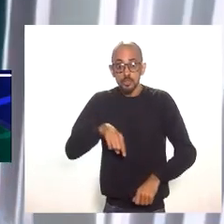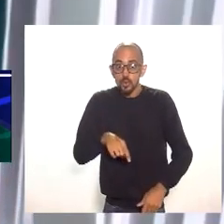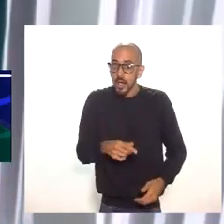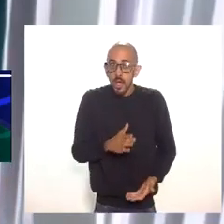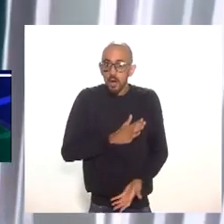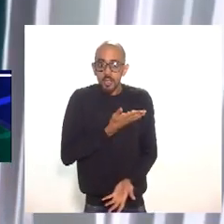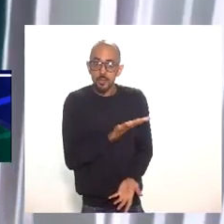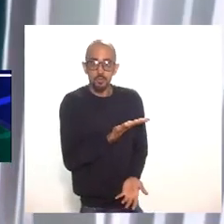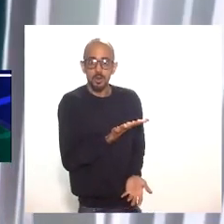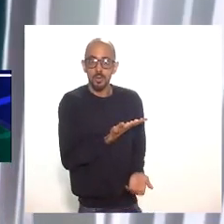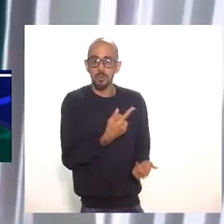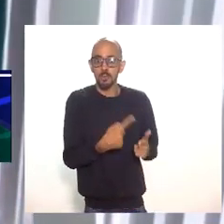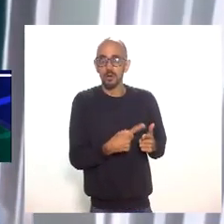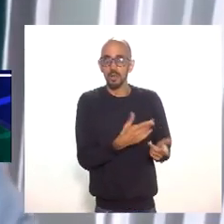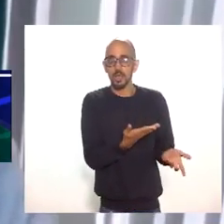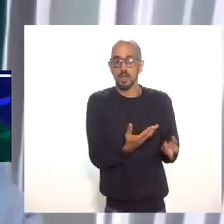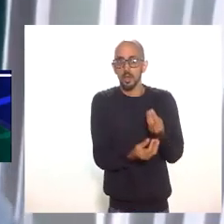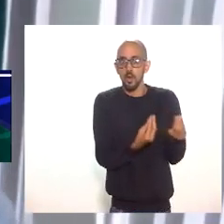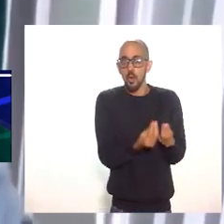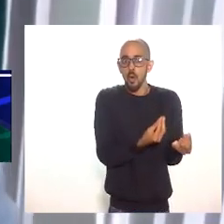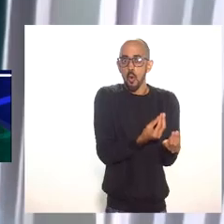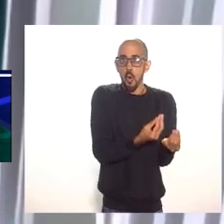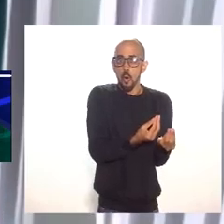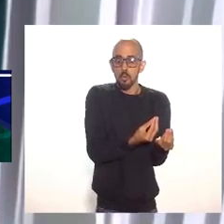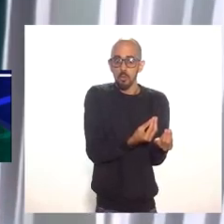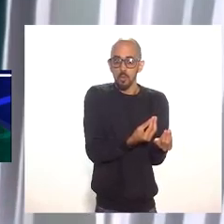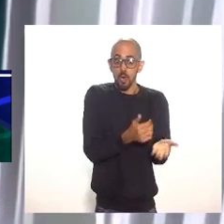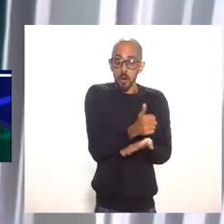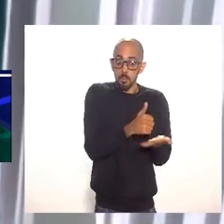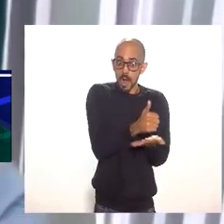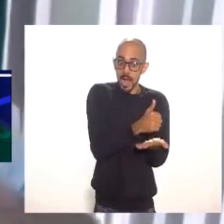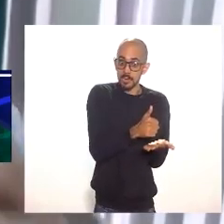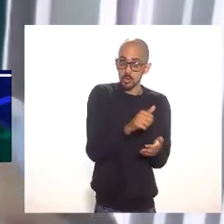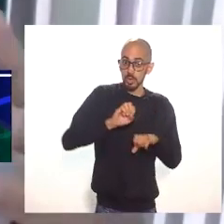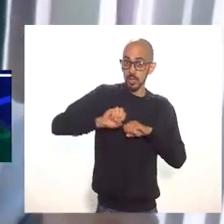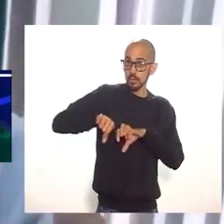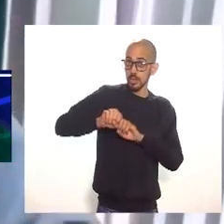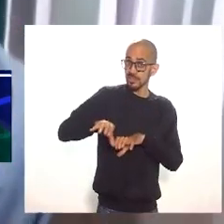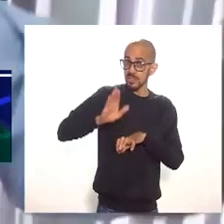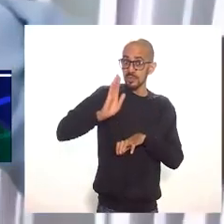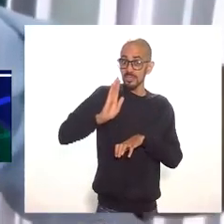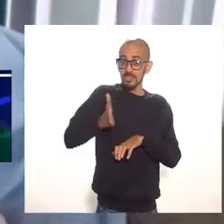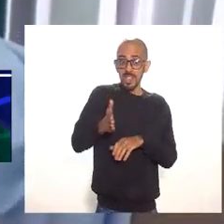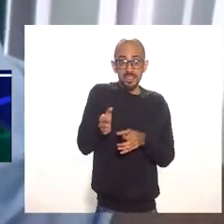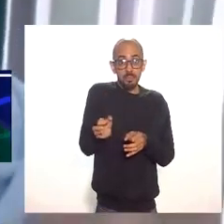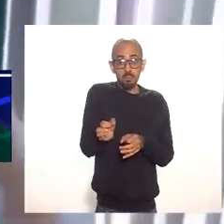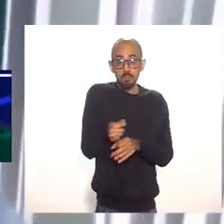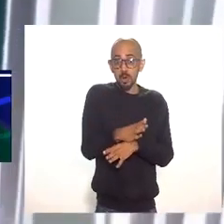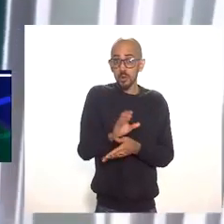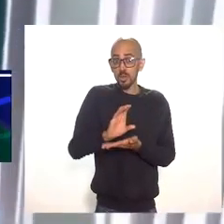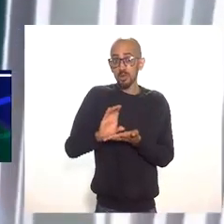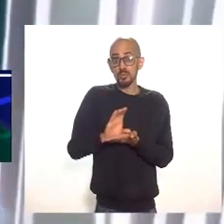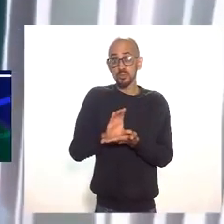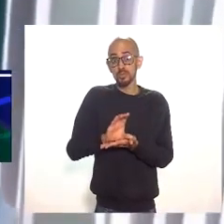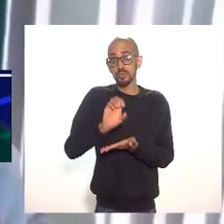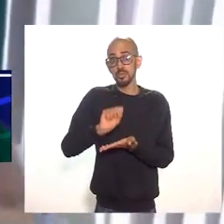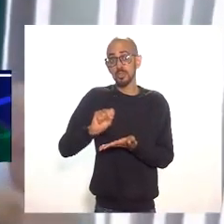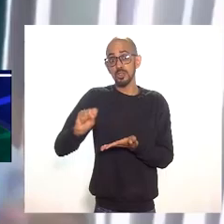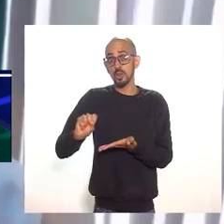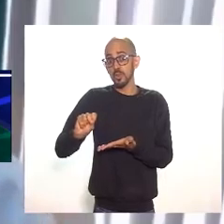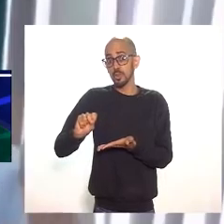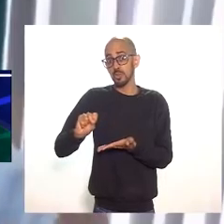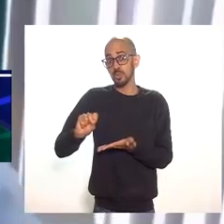o debate sobre a essencialidade da educação já está consolidado na Constituição de 88. A